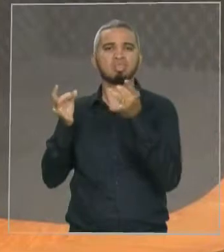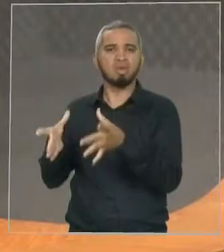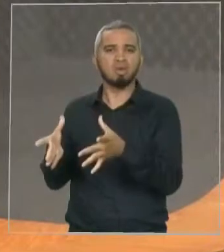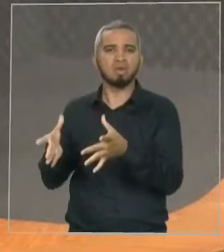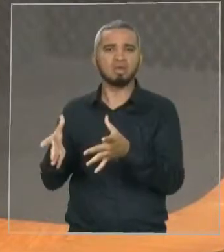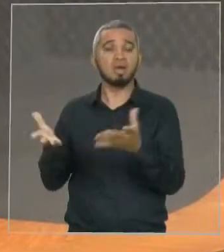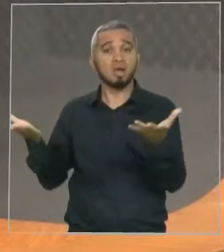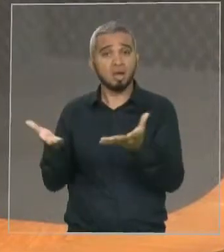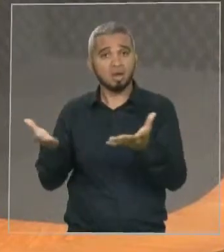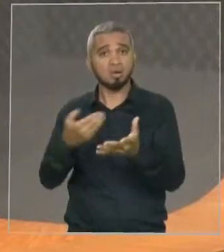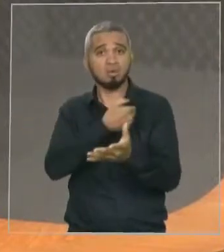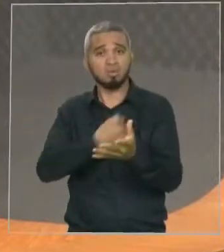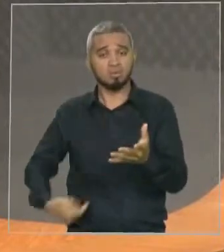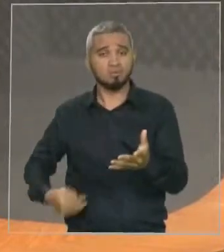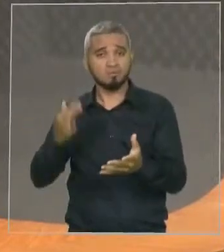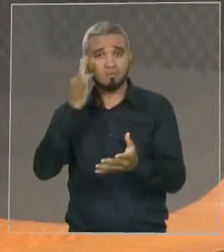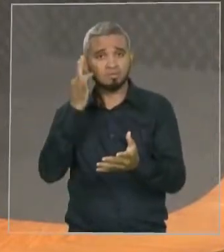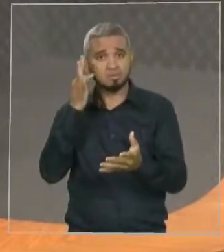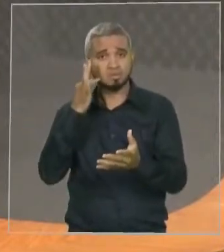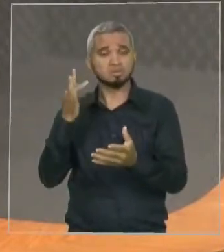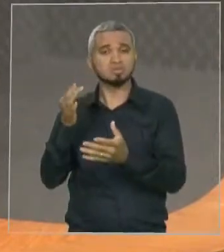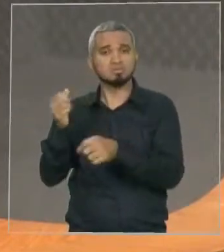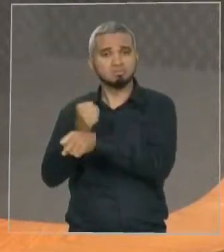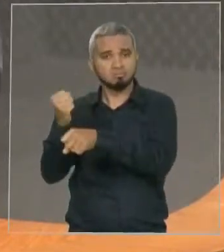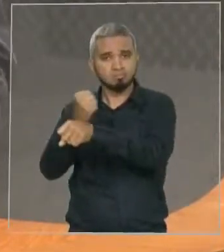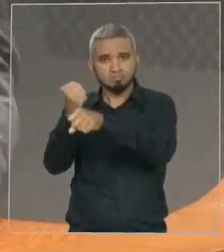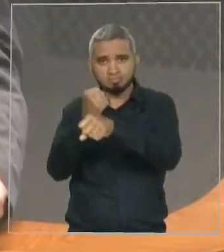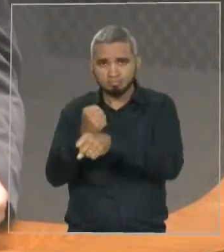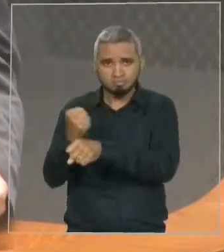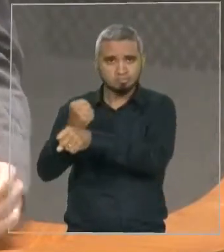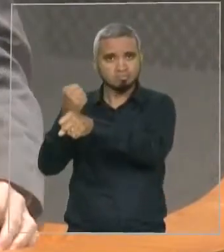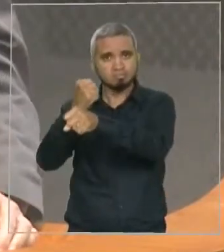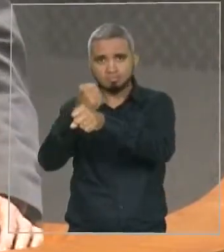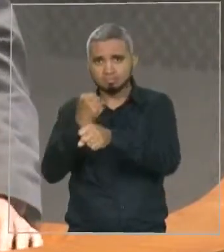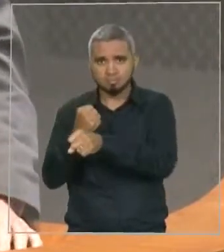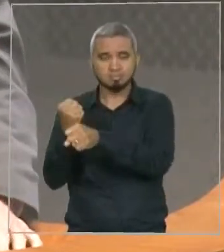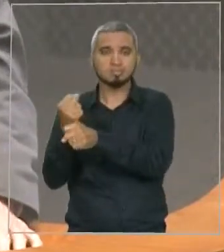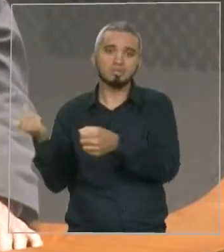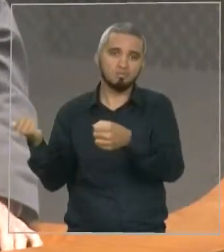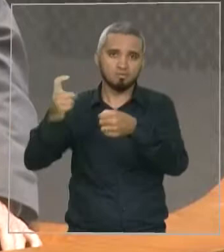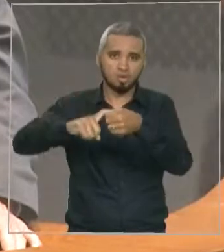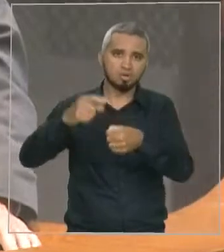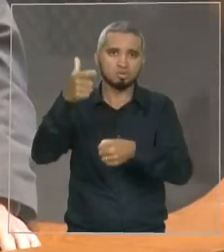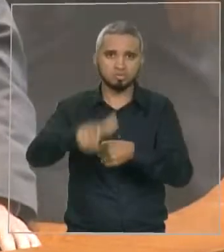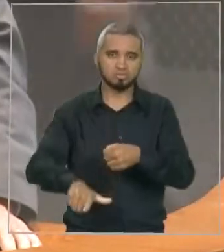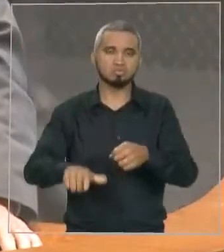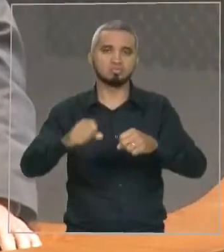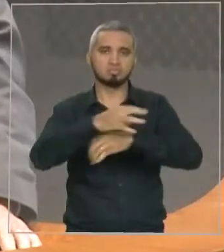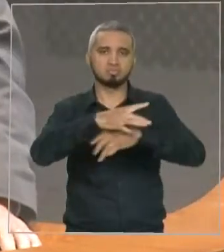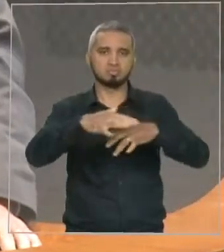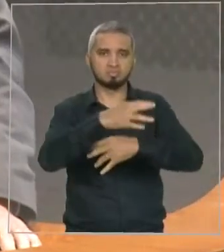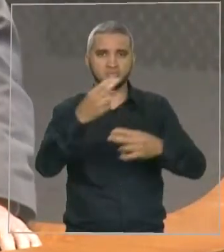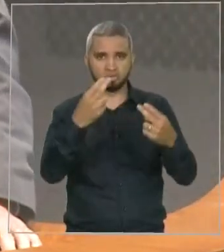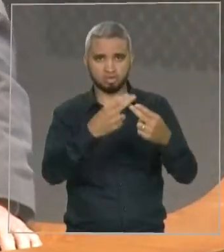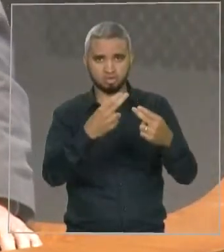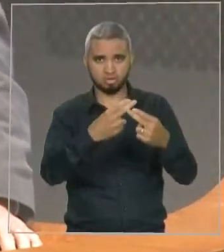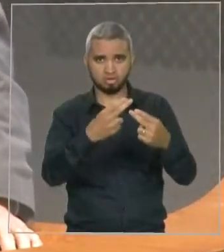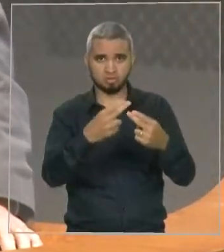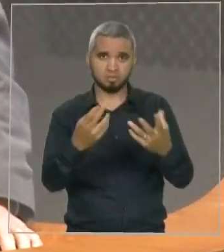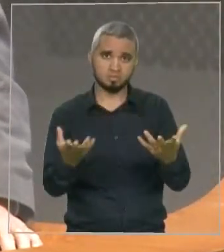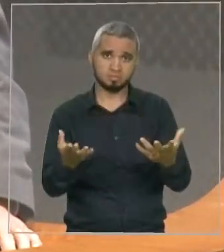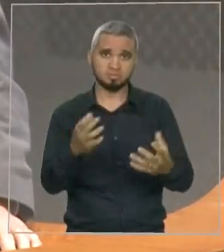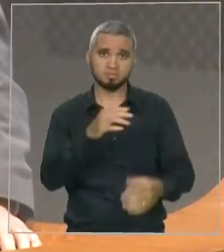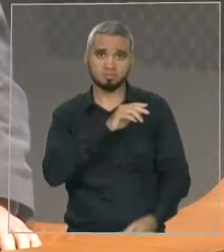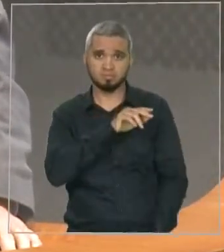Flávio Dino, através de nosso requerimento, de nosso empenho, está sendo entregue de volta à cidade de Timon. Então, senhor presidente, venho aqui